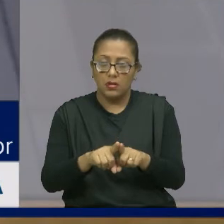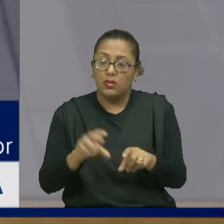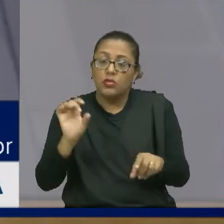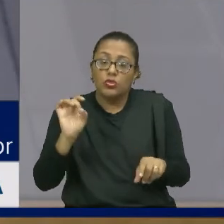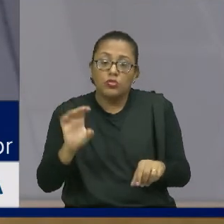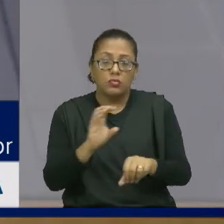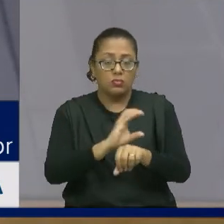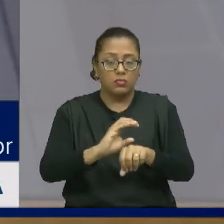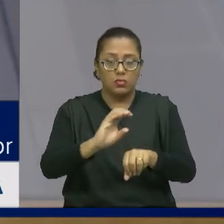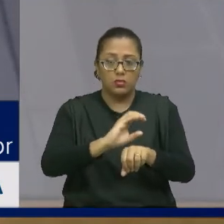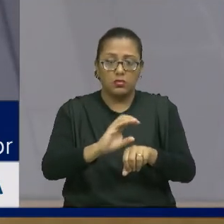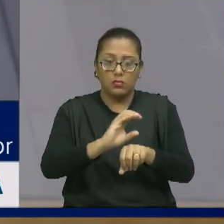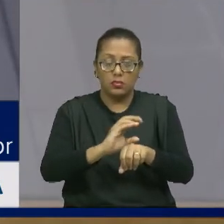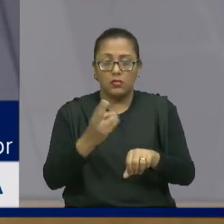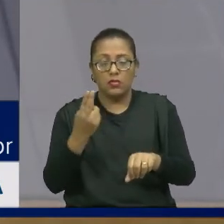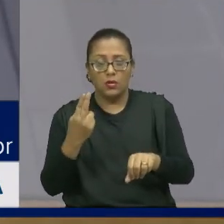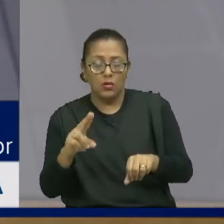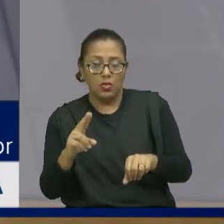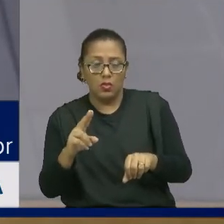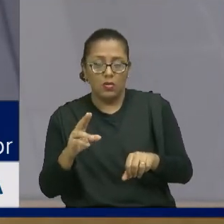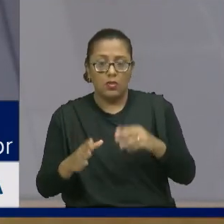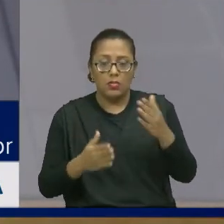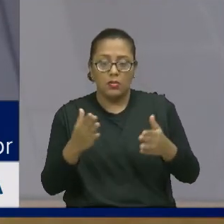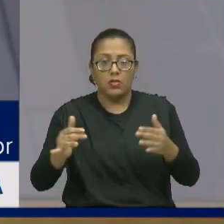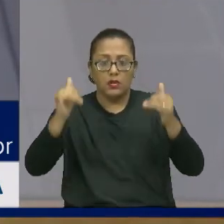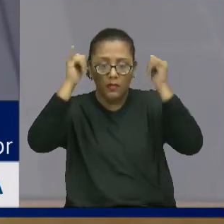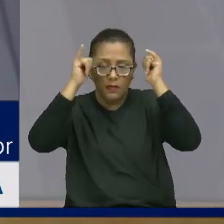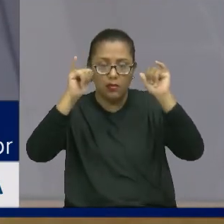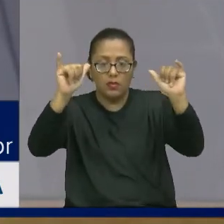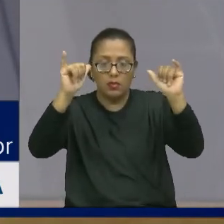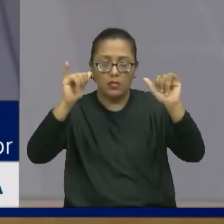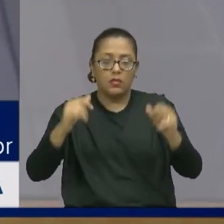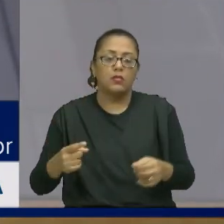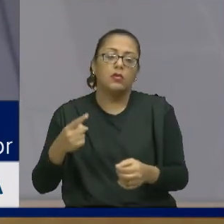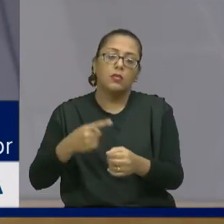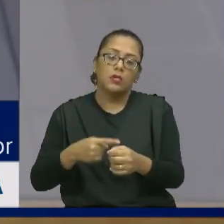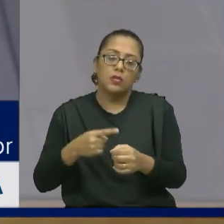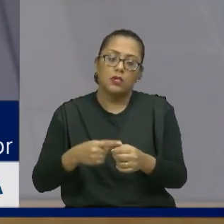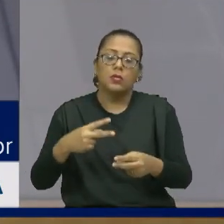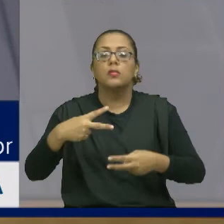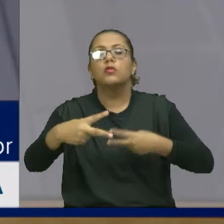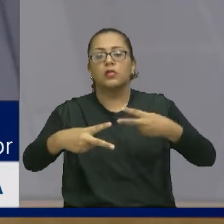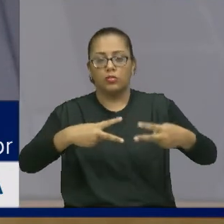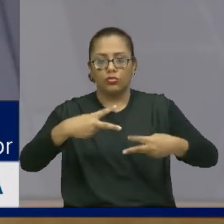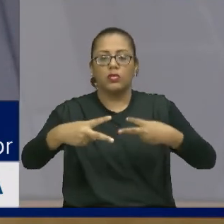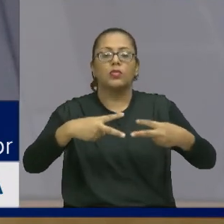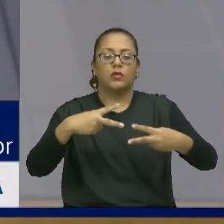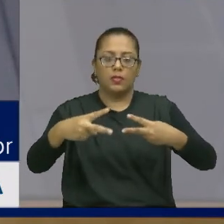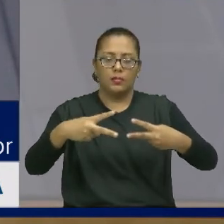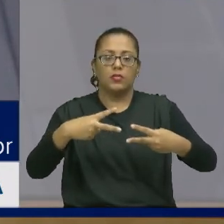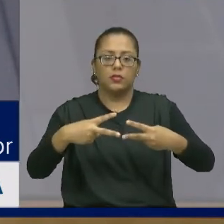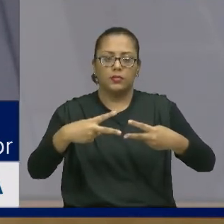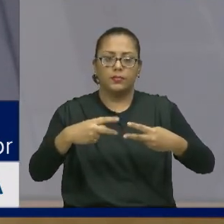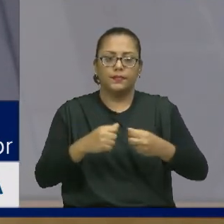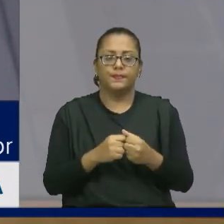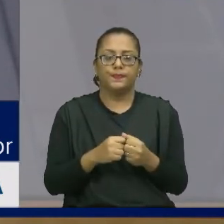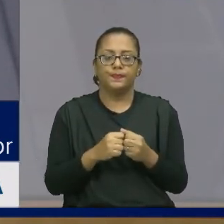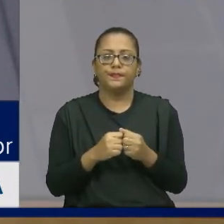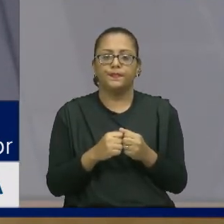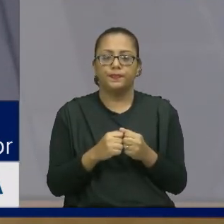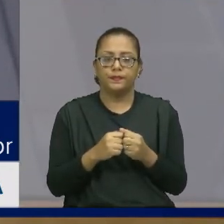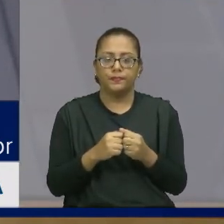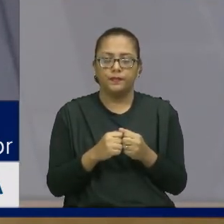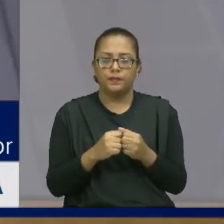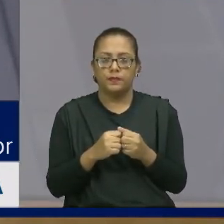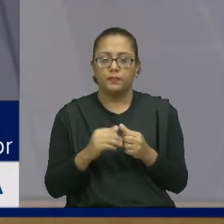conselheiro ou representante fazendário do município de São José dos Campos.